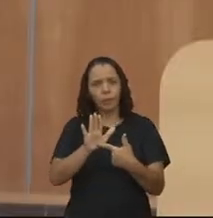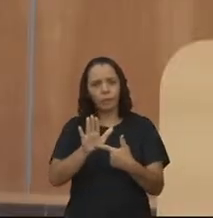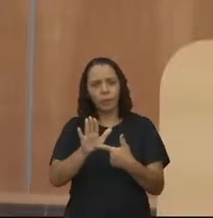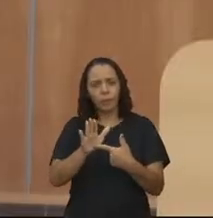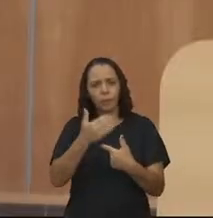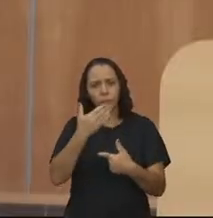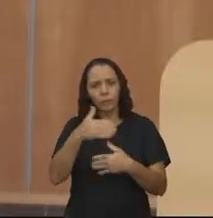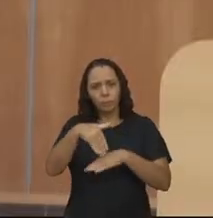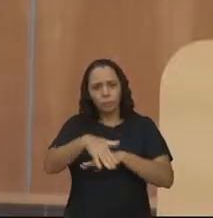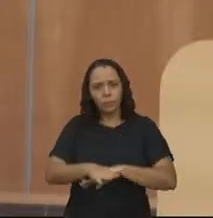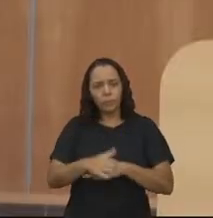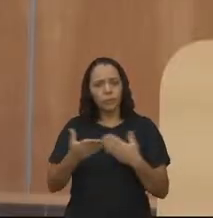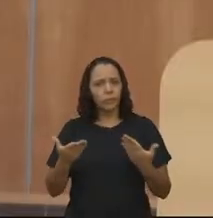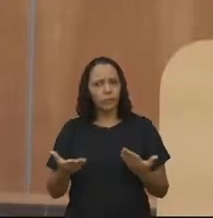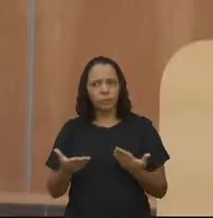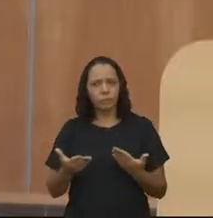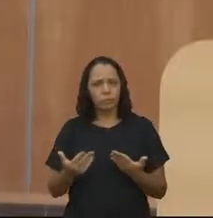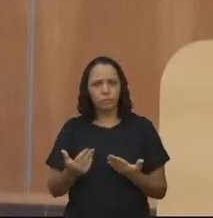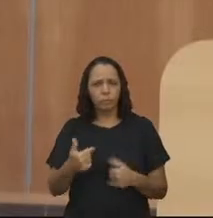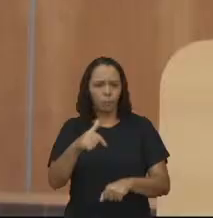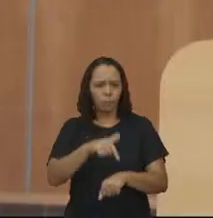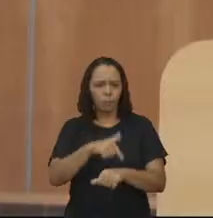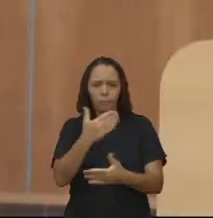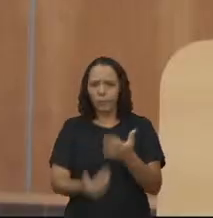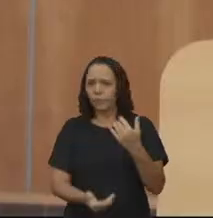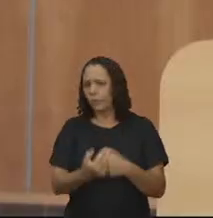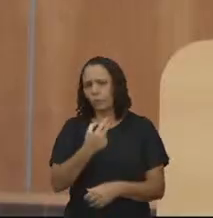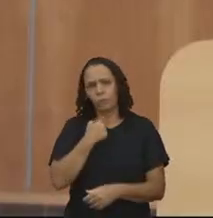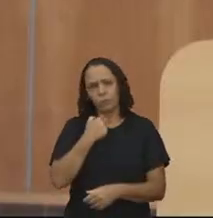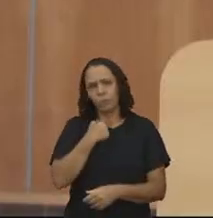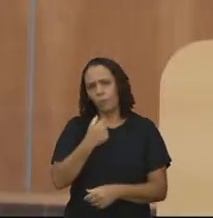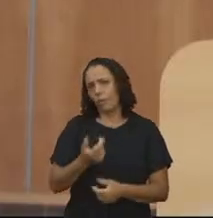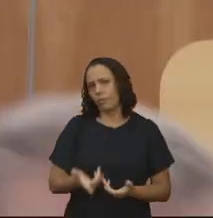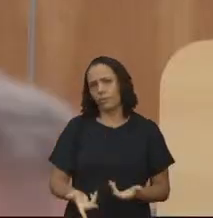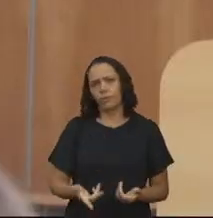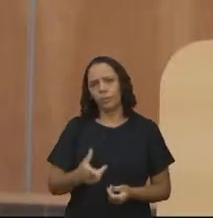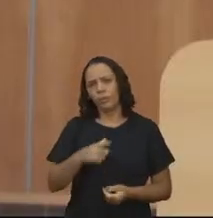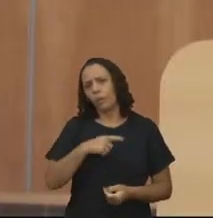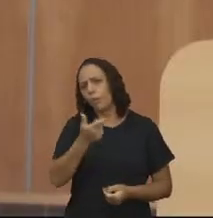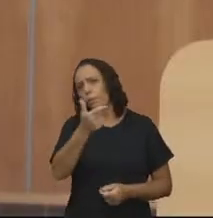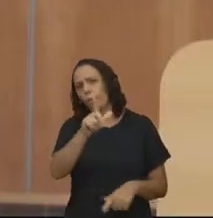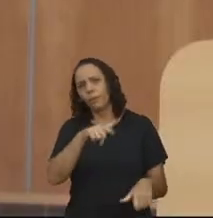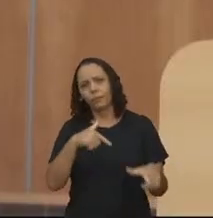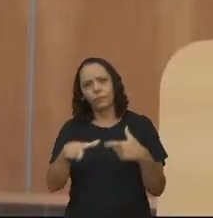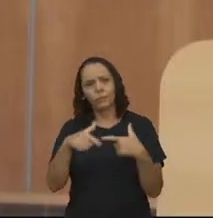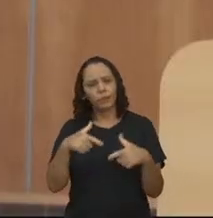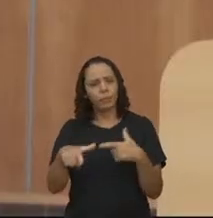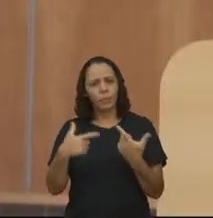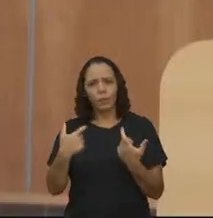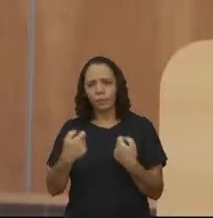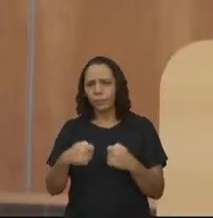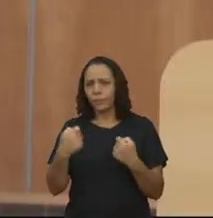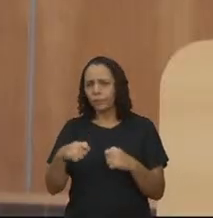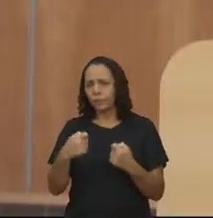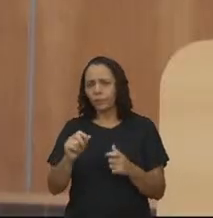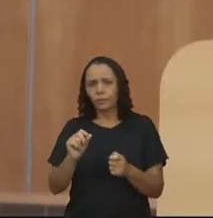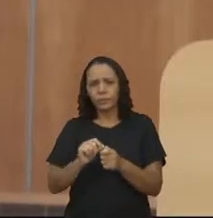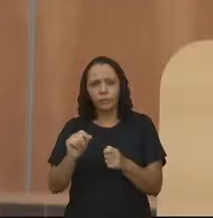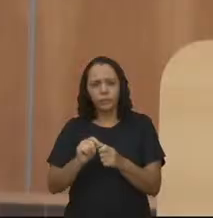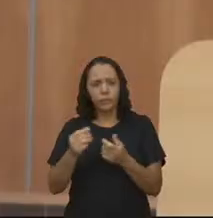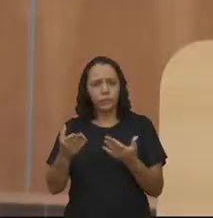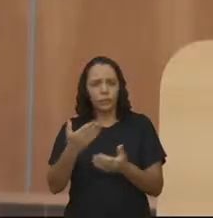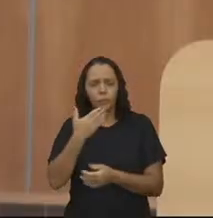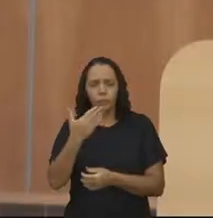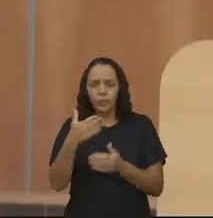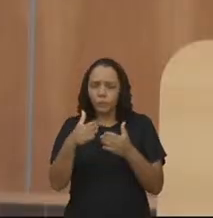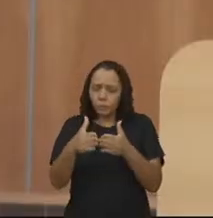rebaixar? Eu não posso perder tempo, eu tenho outro serviço para fazer. Peço